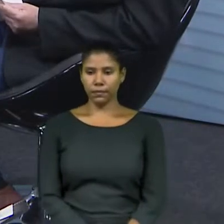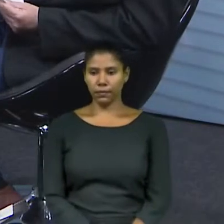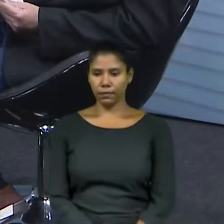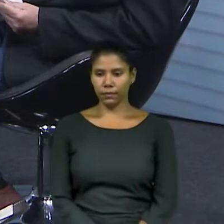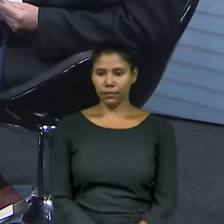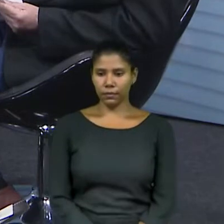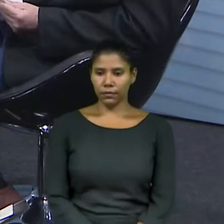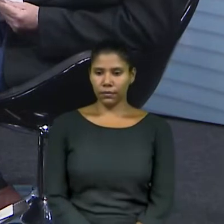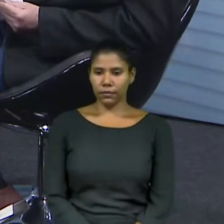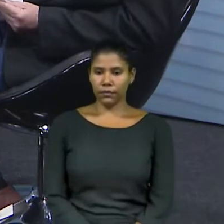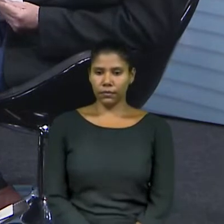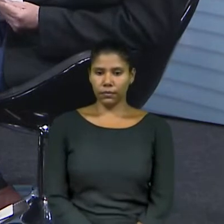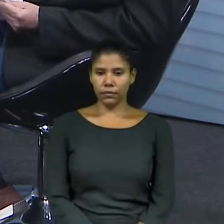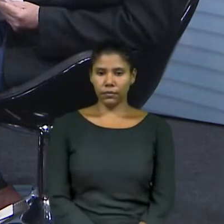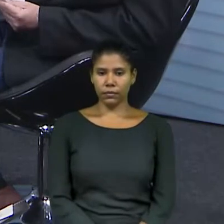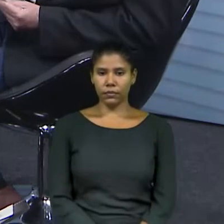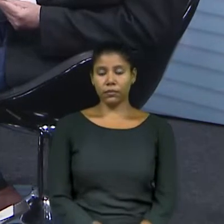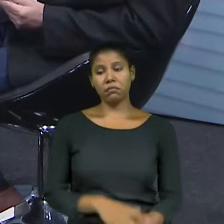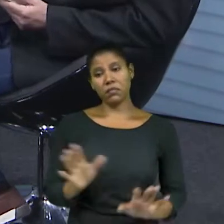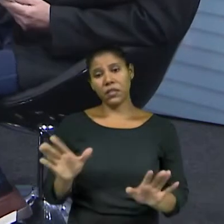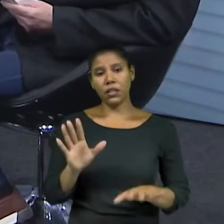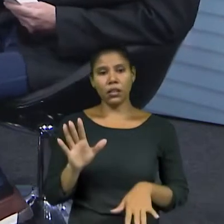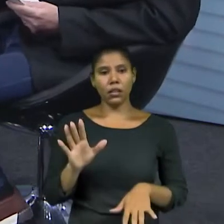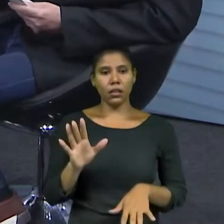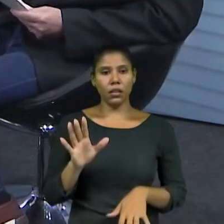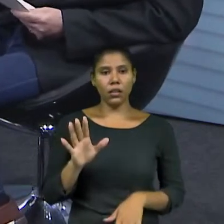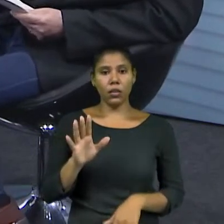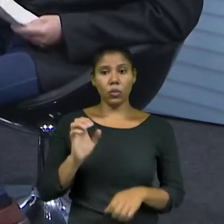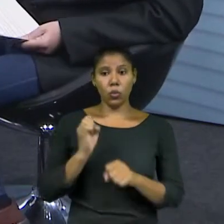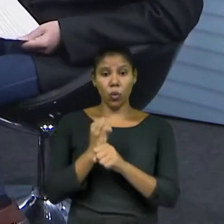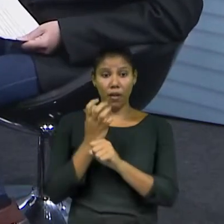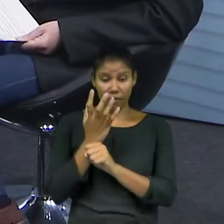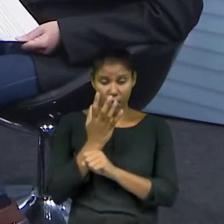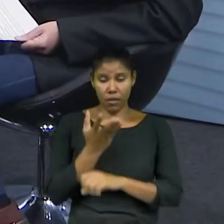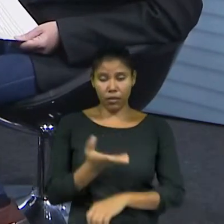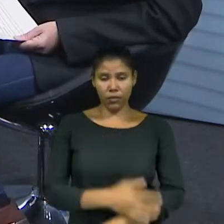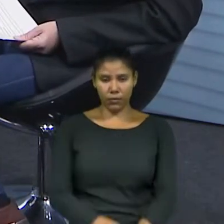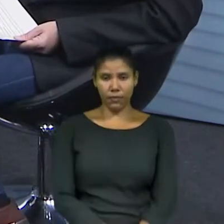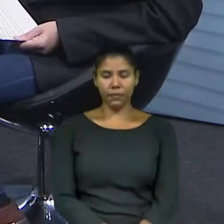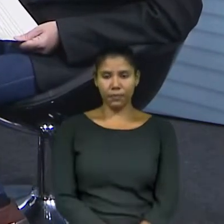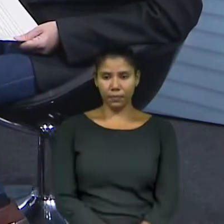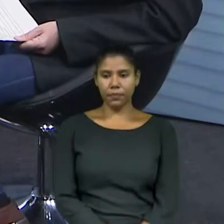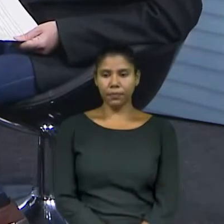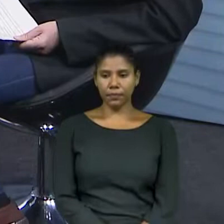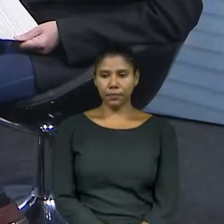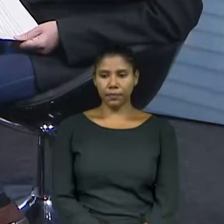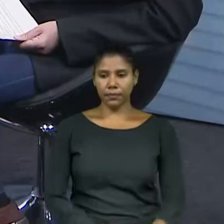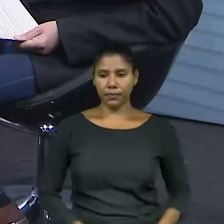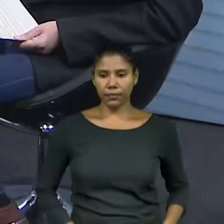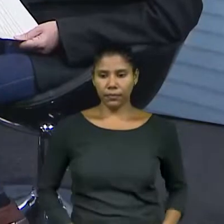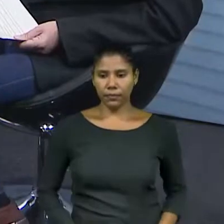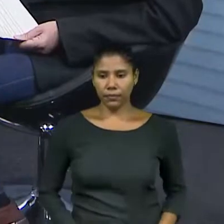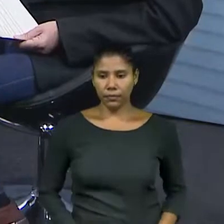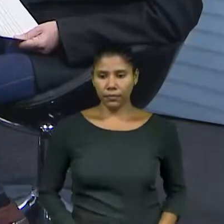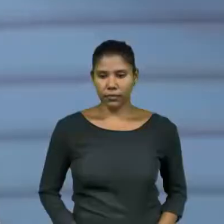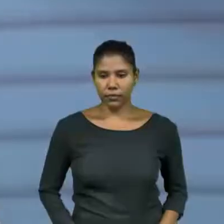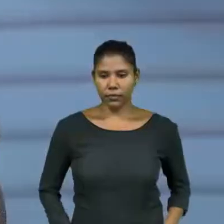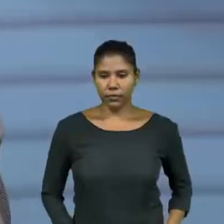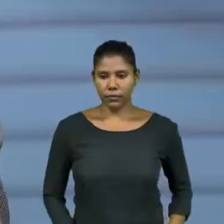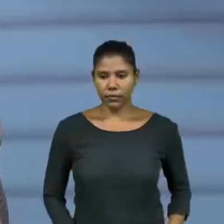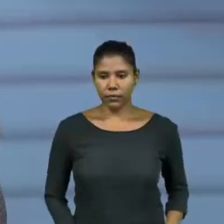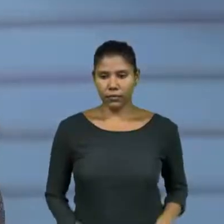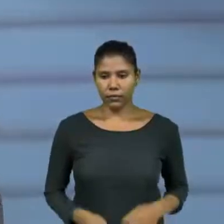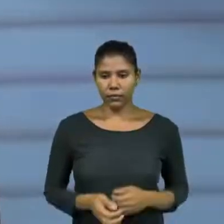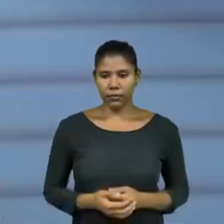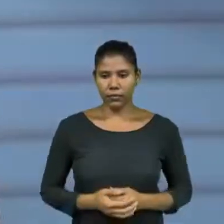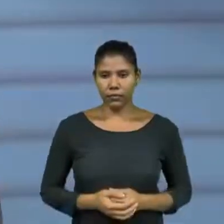aqui no vídeo. Porque de repente as pessoas podem. Do evento. Do ele evento. Passa do, eu do passo evento. Do evento. Eu posso passar para a